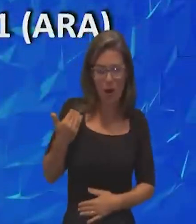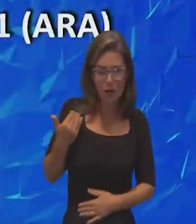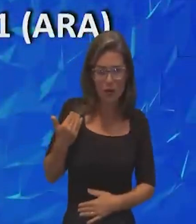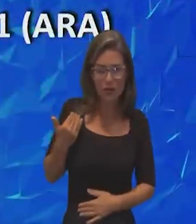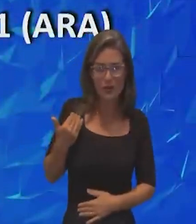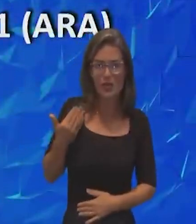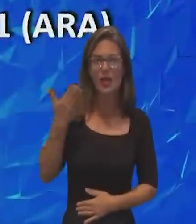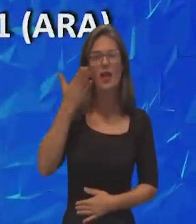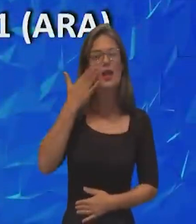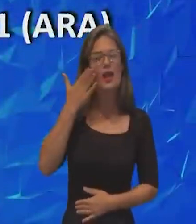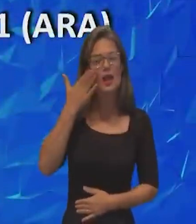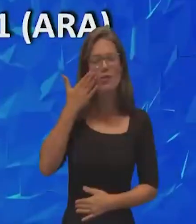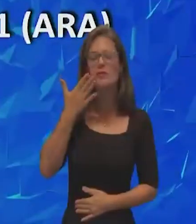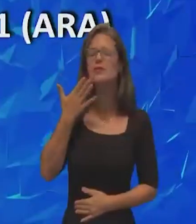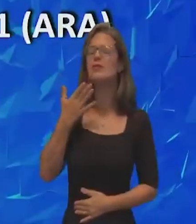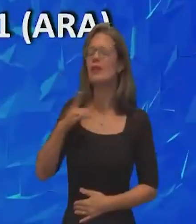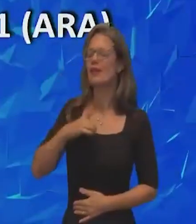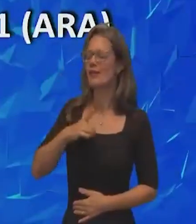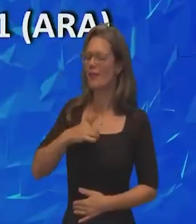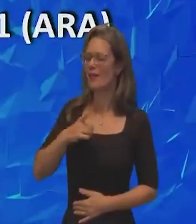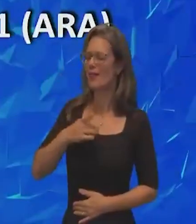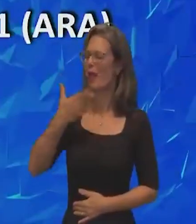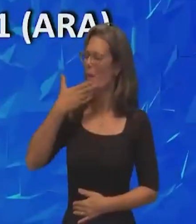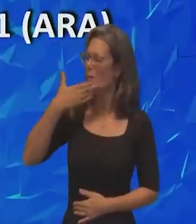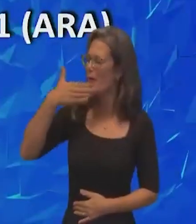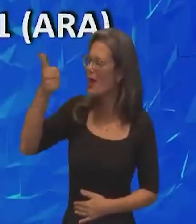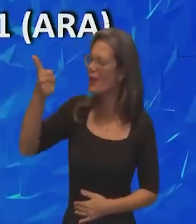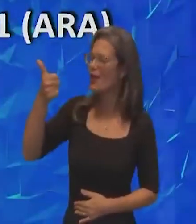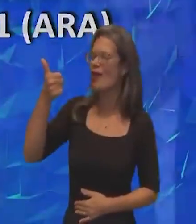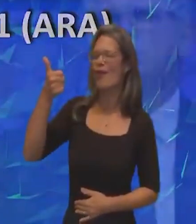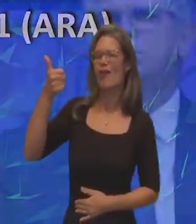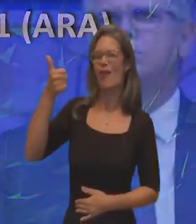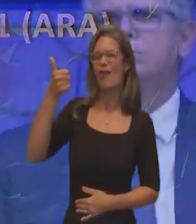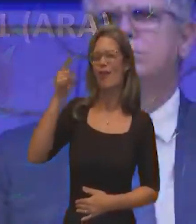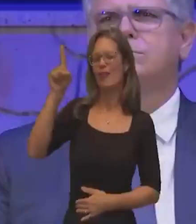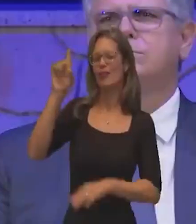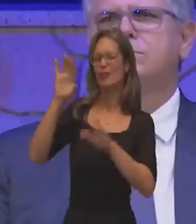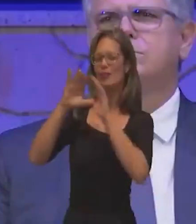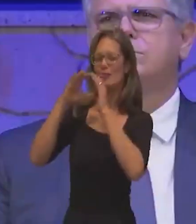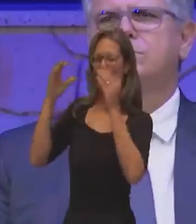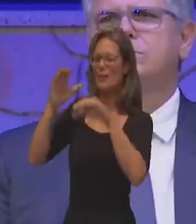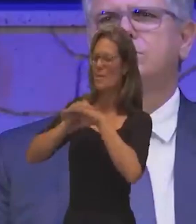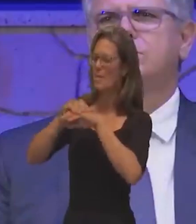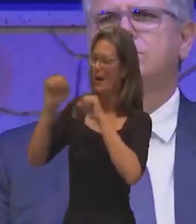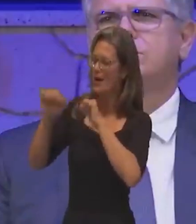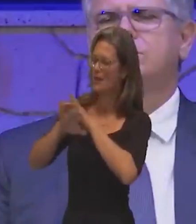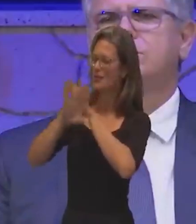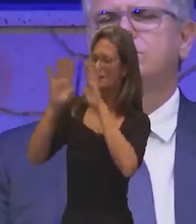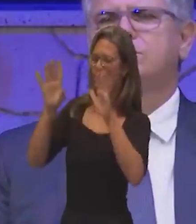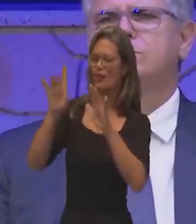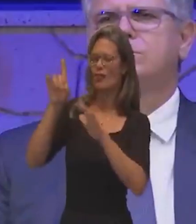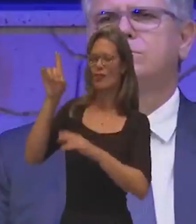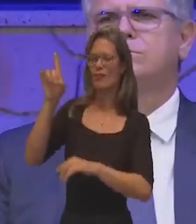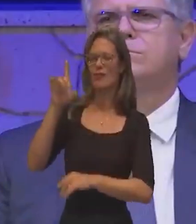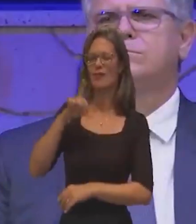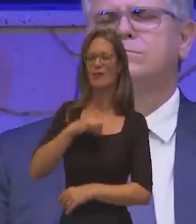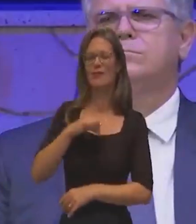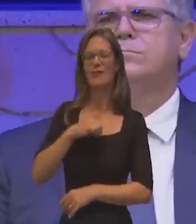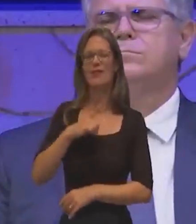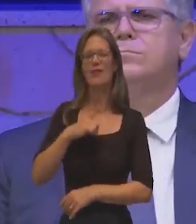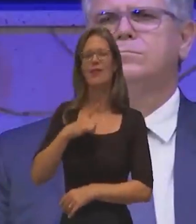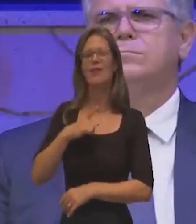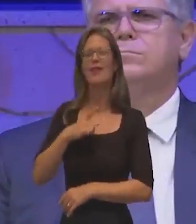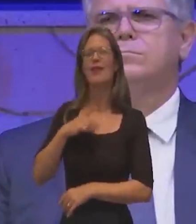que há algo maior, eu sei que há algo melhor, eu sei que há algo mais glorioso me aguarda. Um